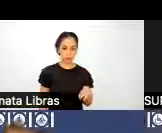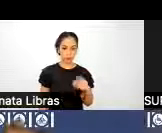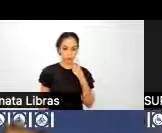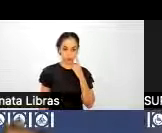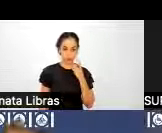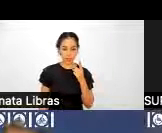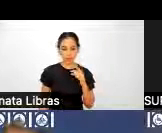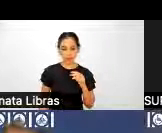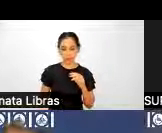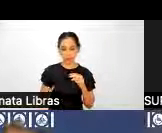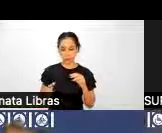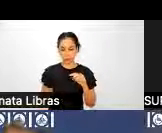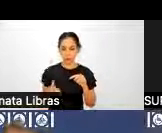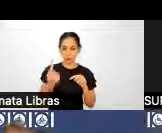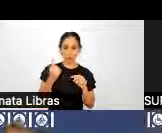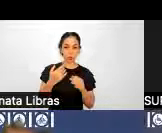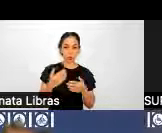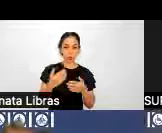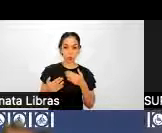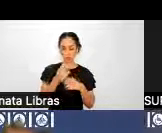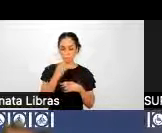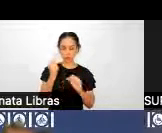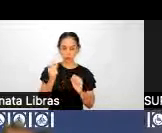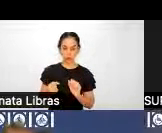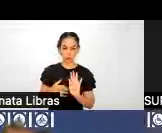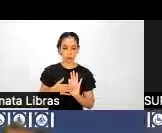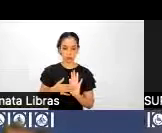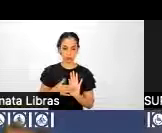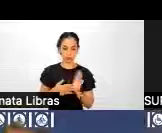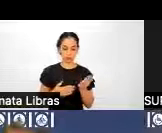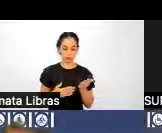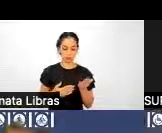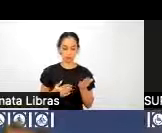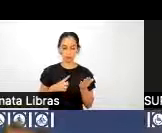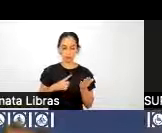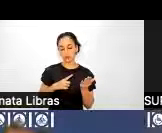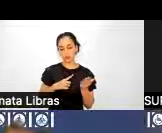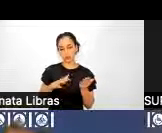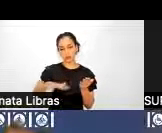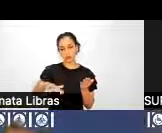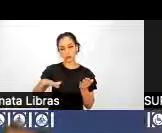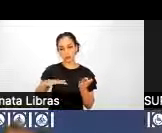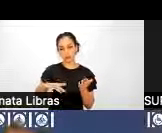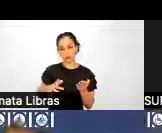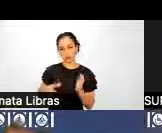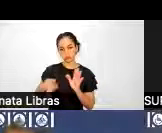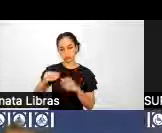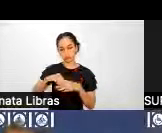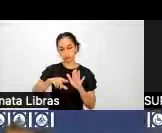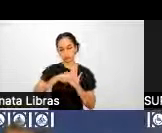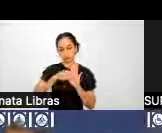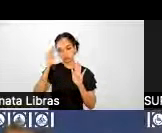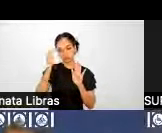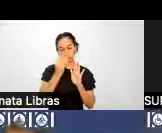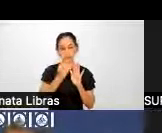de que qualquer cidadão ele pode propor um Parklet a partir desse espaço legal que é criado pela prefeitura, né?